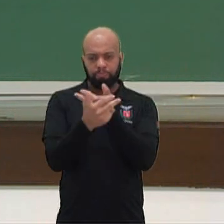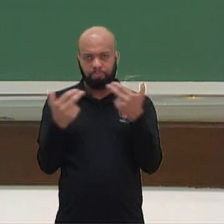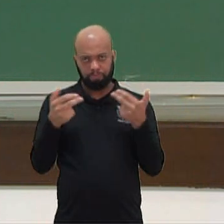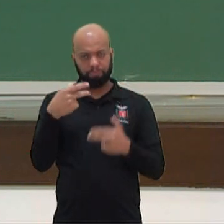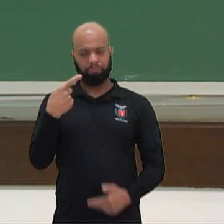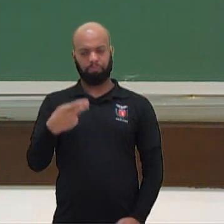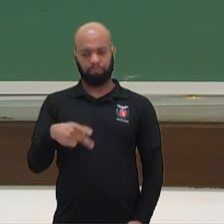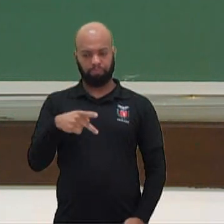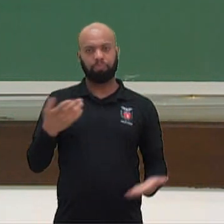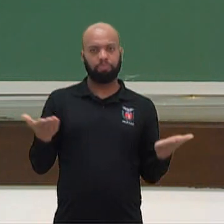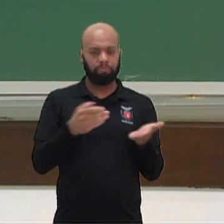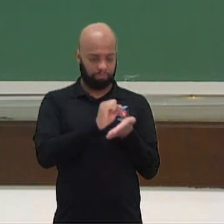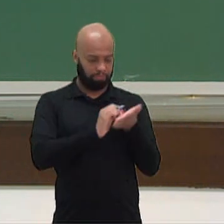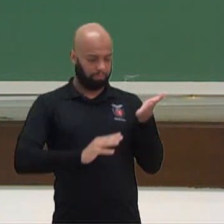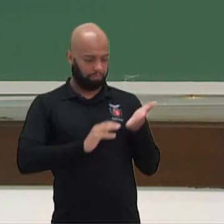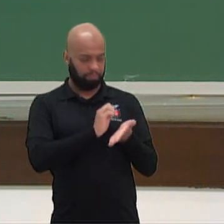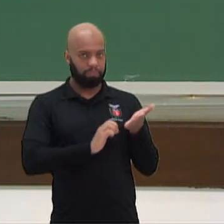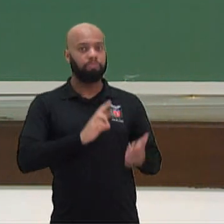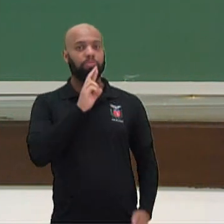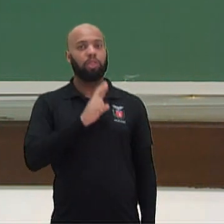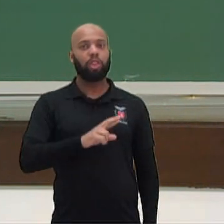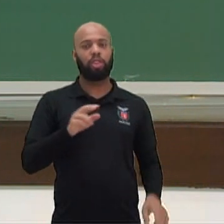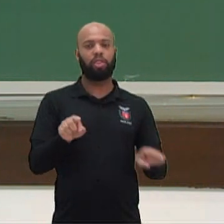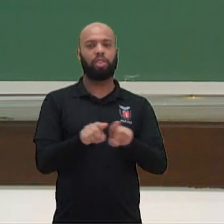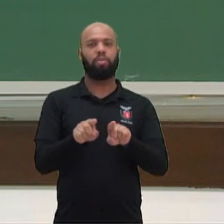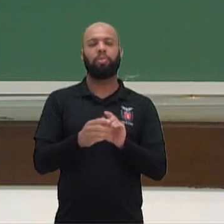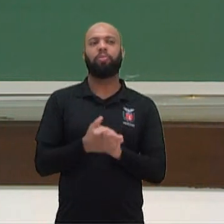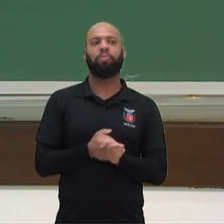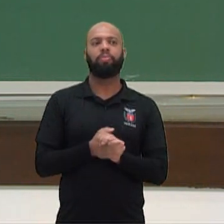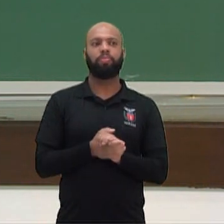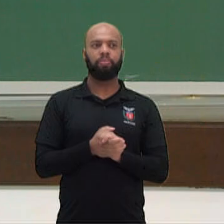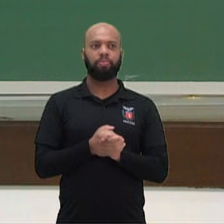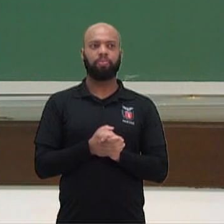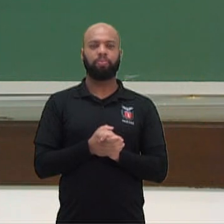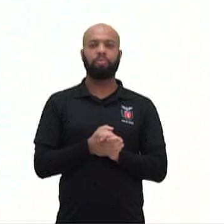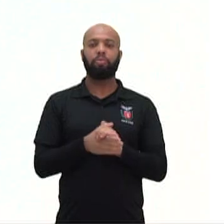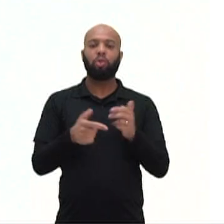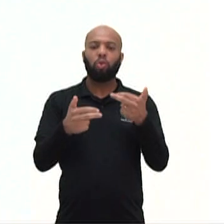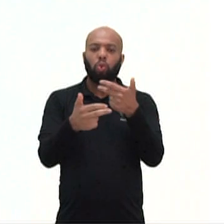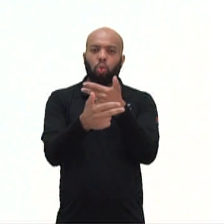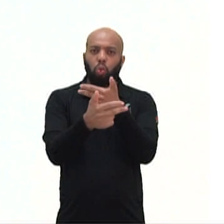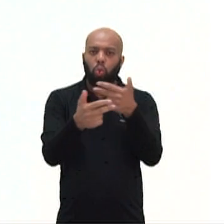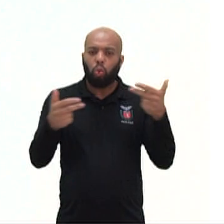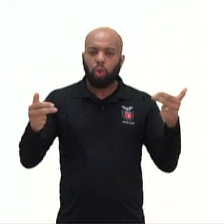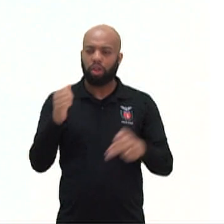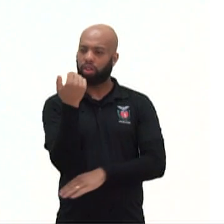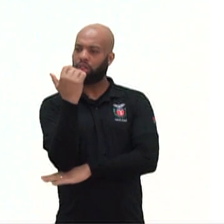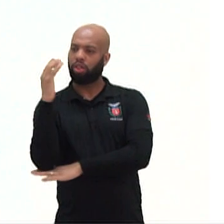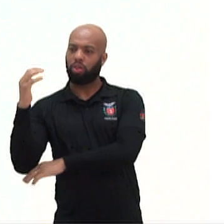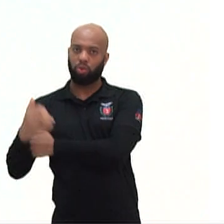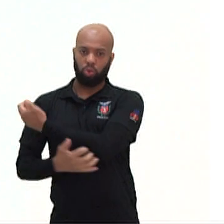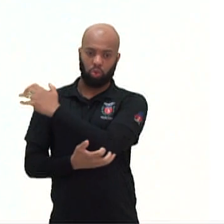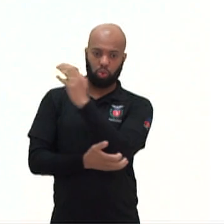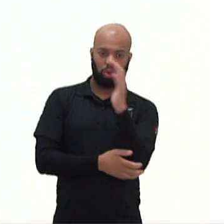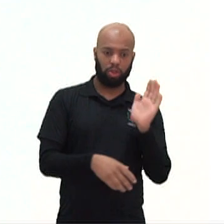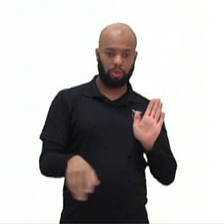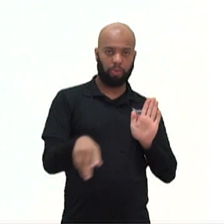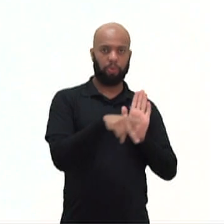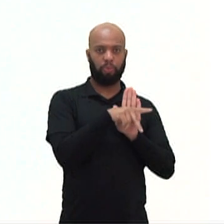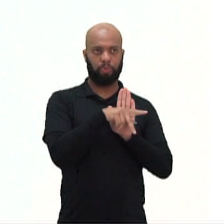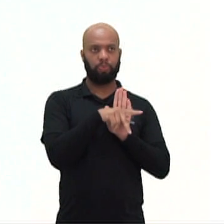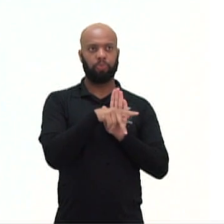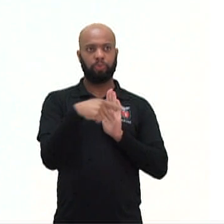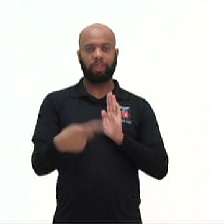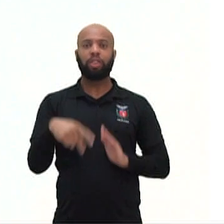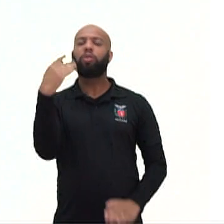ao longo desta aula, ok? Então vamos lá. Os recursos naturais do Brasil e suas regiões, é o que nós vamos estudar. Qual que é a